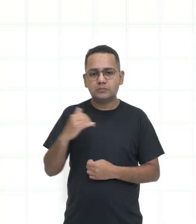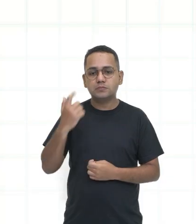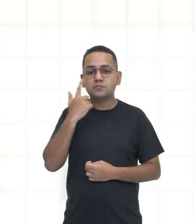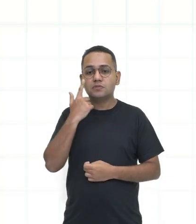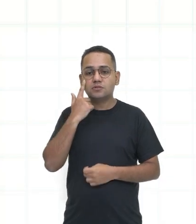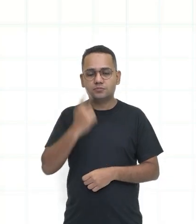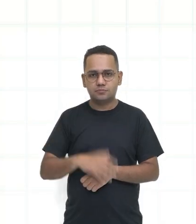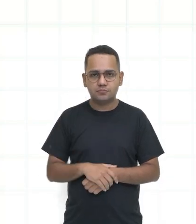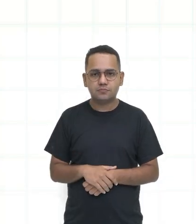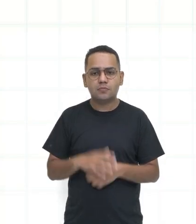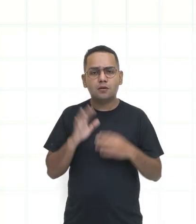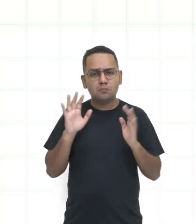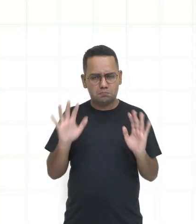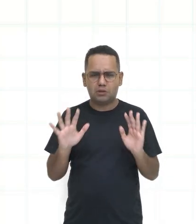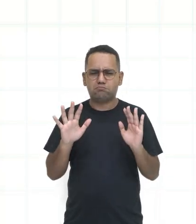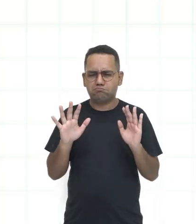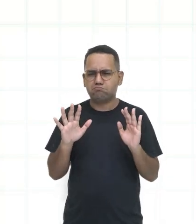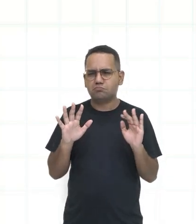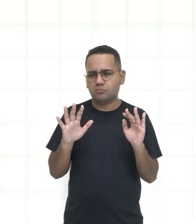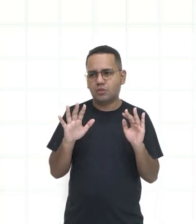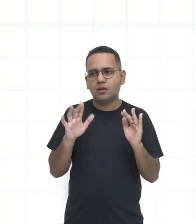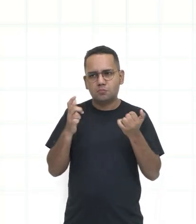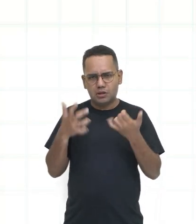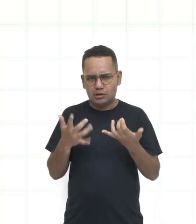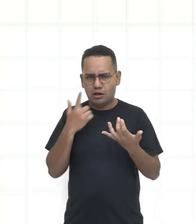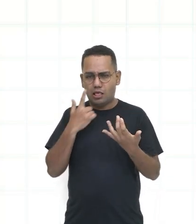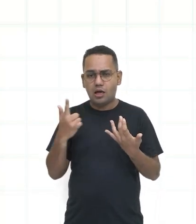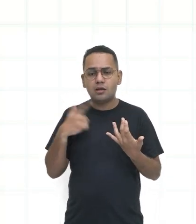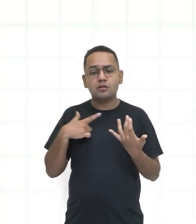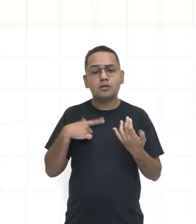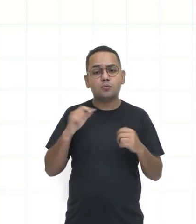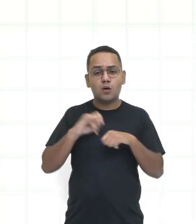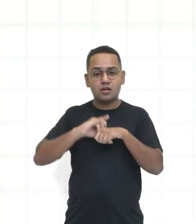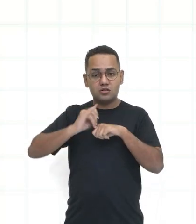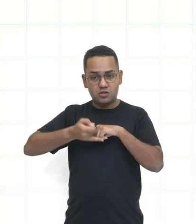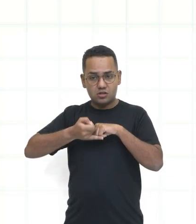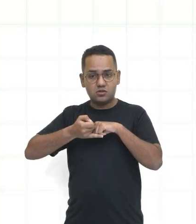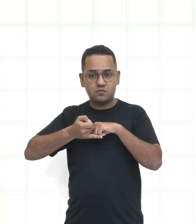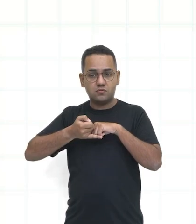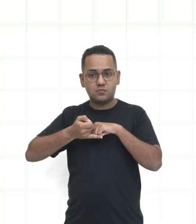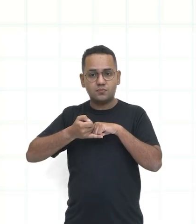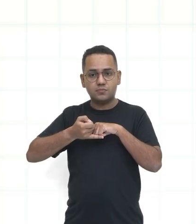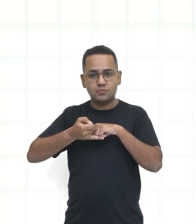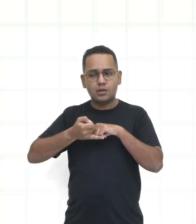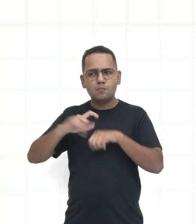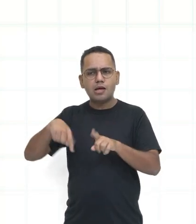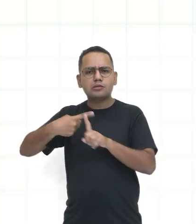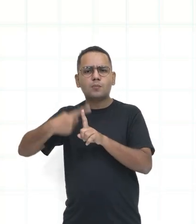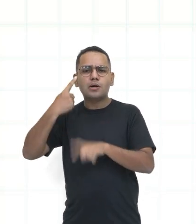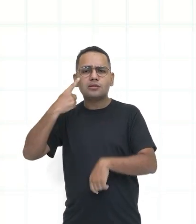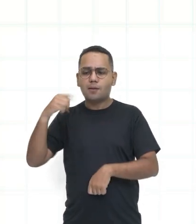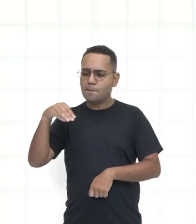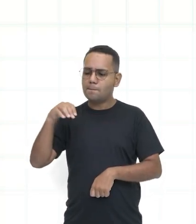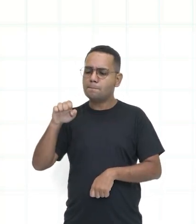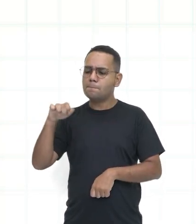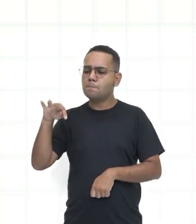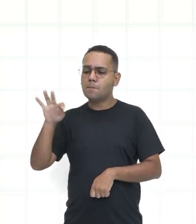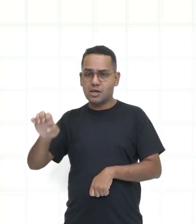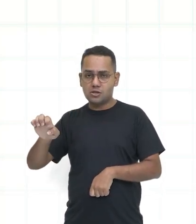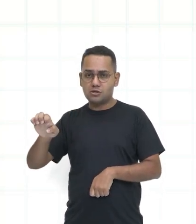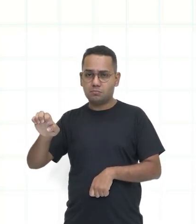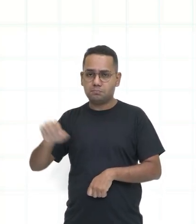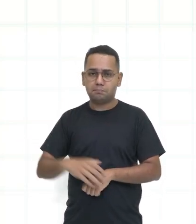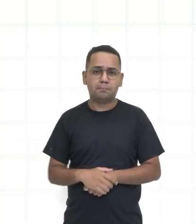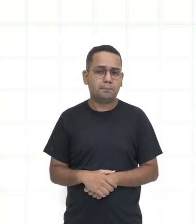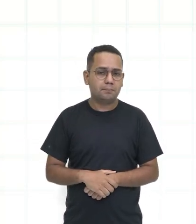Primeiramente, os advérbios terminados com ly, eles derivam de adjetivo, e ele vai dar o final mente na língua portuguesa,